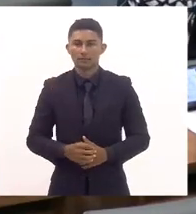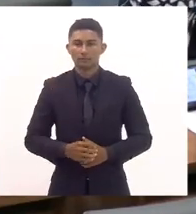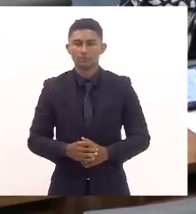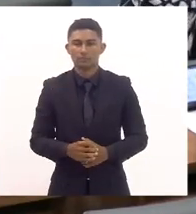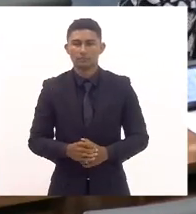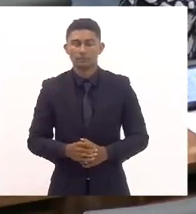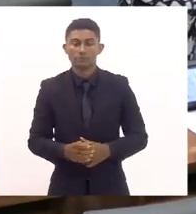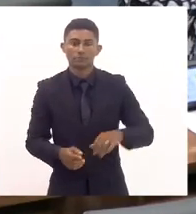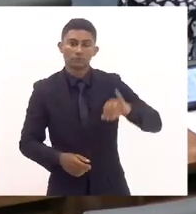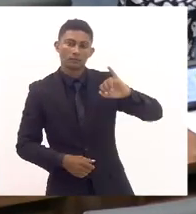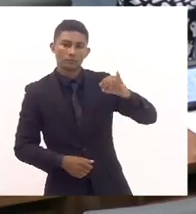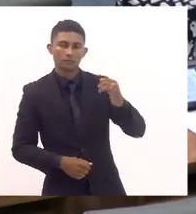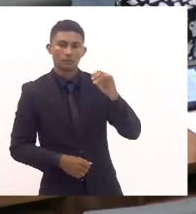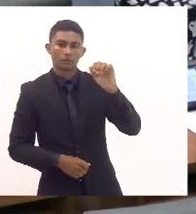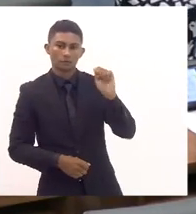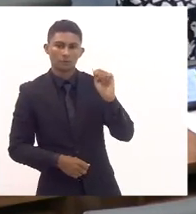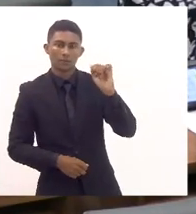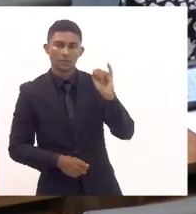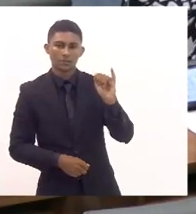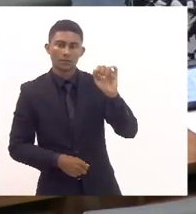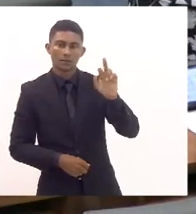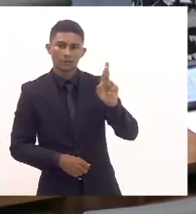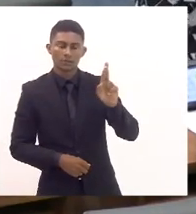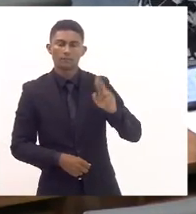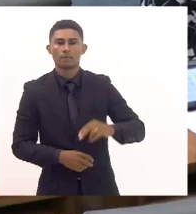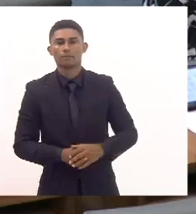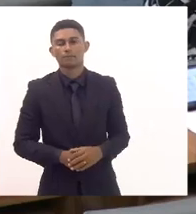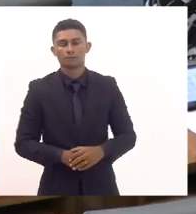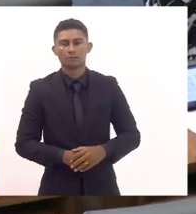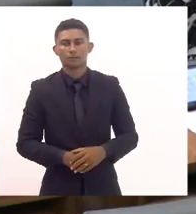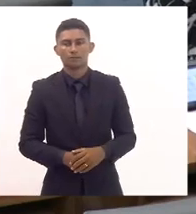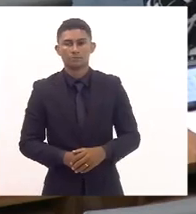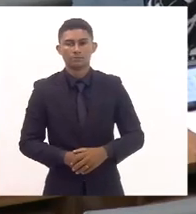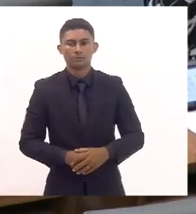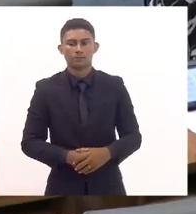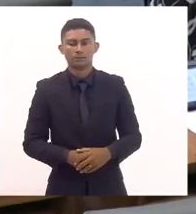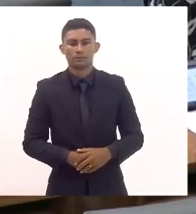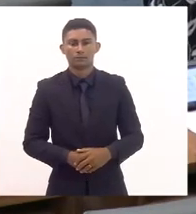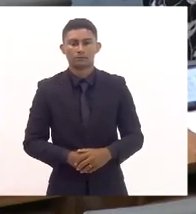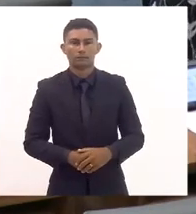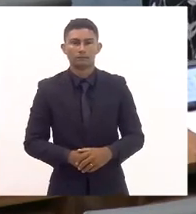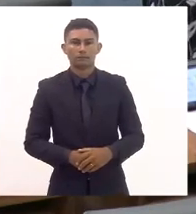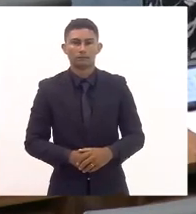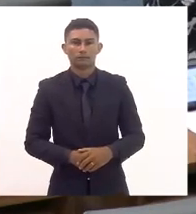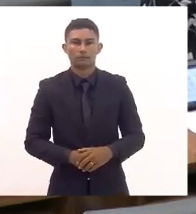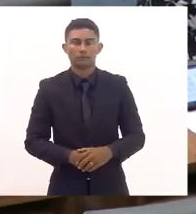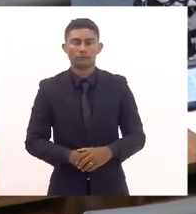o deputado Jair Bittencourt o deputado Jair Bittencourt